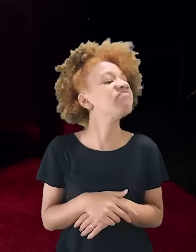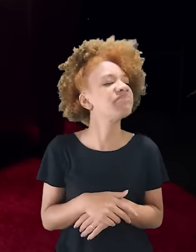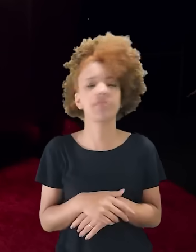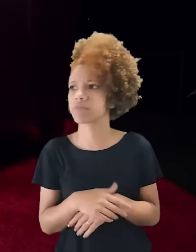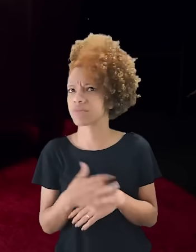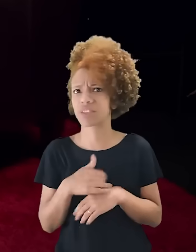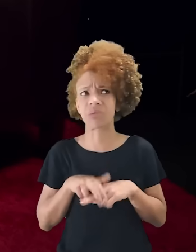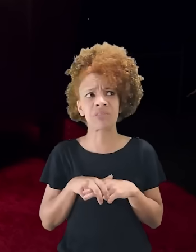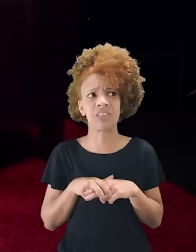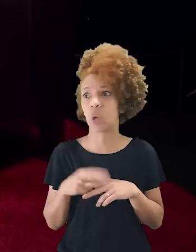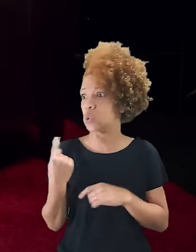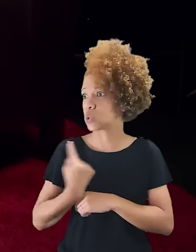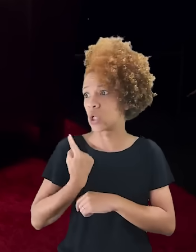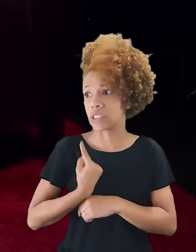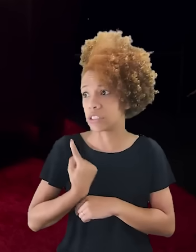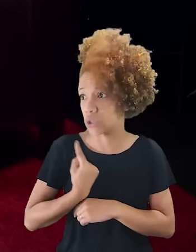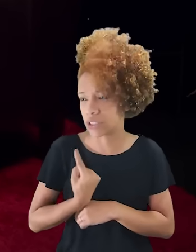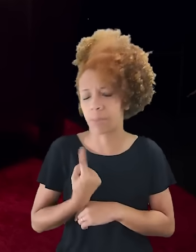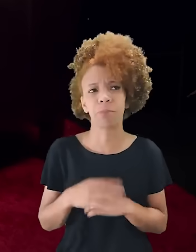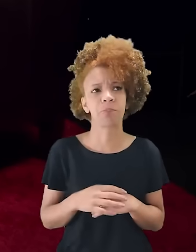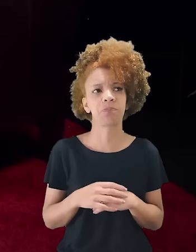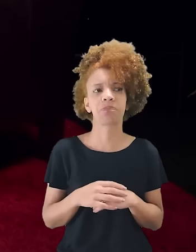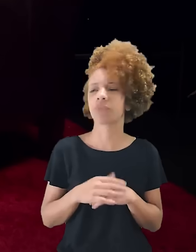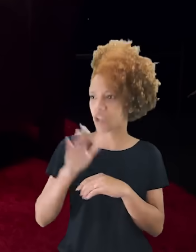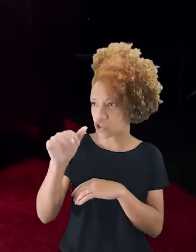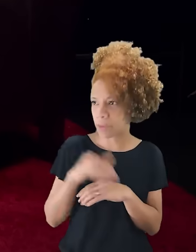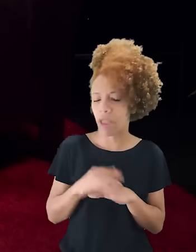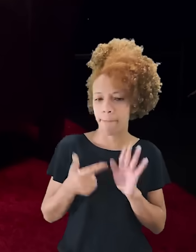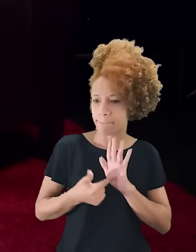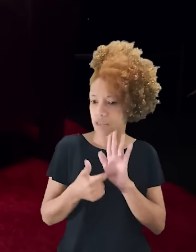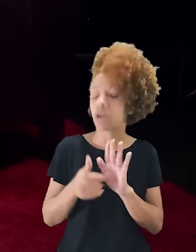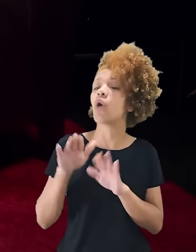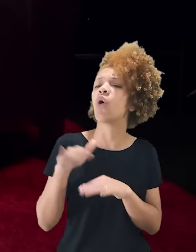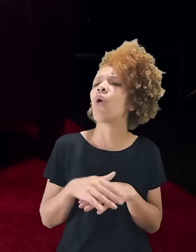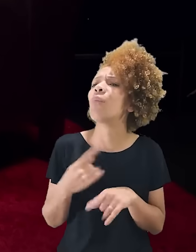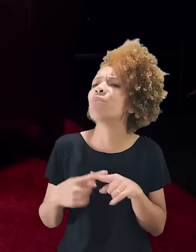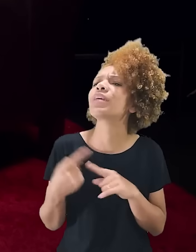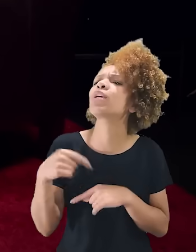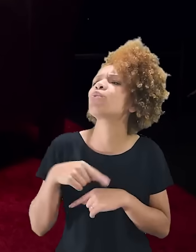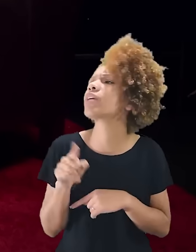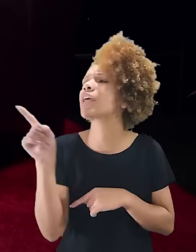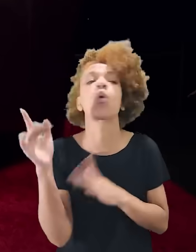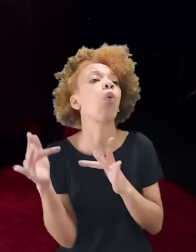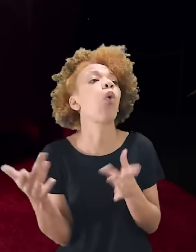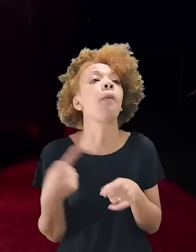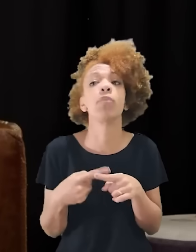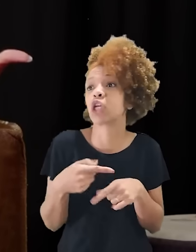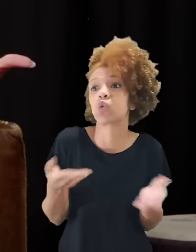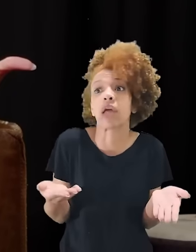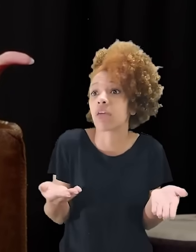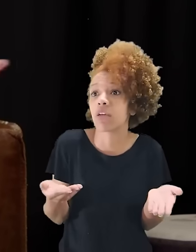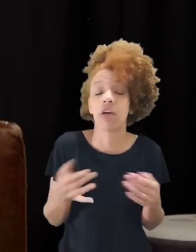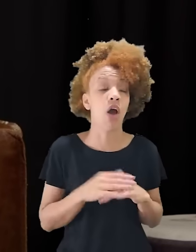gracinha comigo Tipo eu tava sozinha lá sabe aí eu fui chamei a apareceu uma mulher e falei assim Ô minha querida por que que eu tô aqui ele tá lá e eu não sei